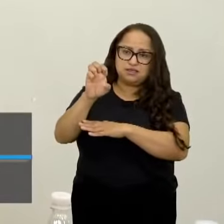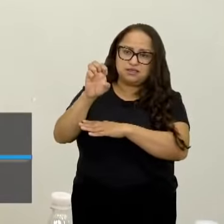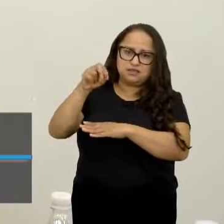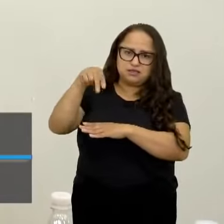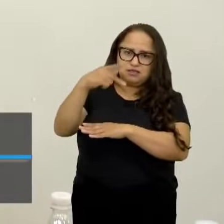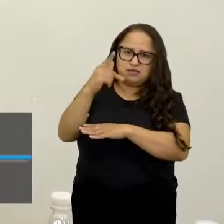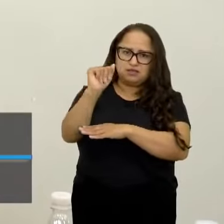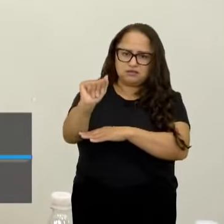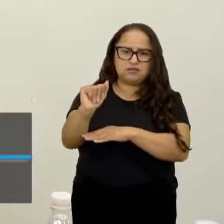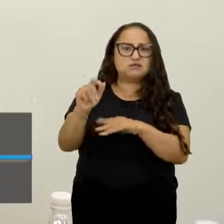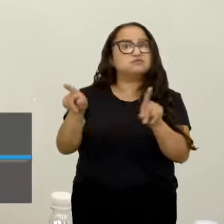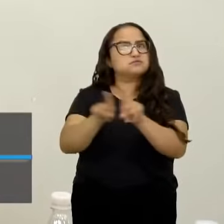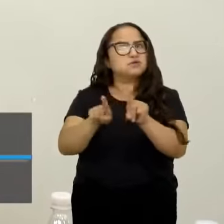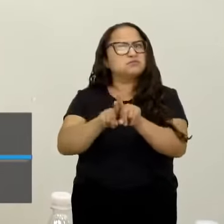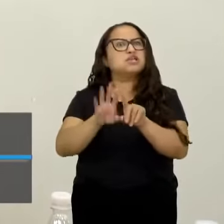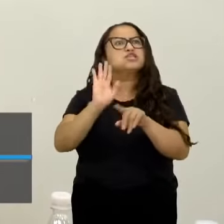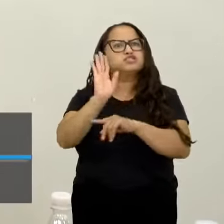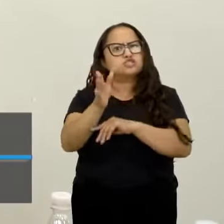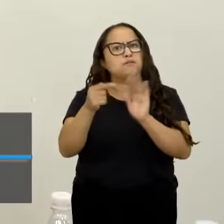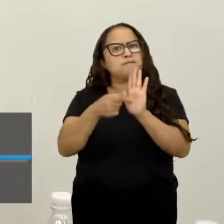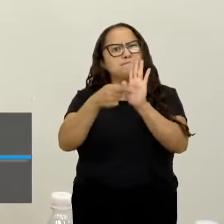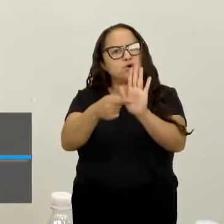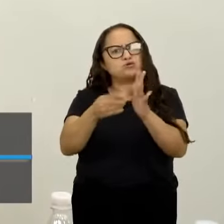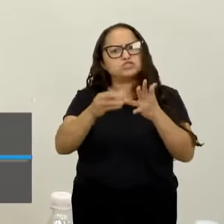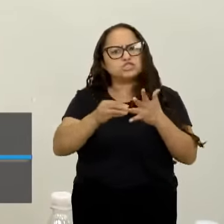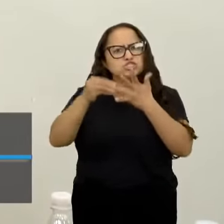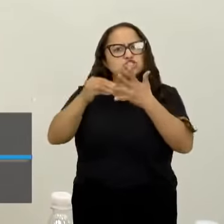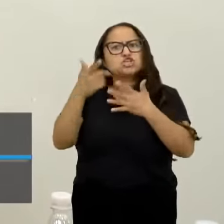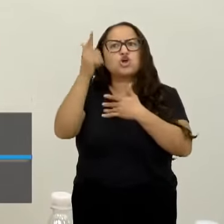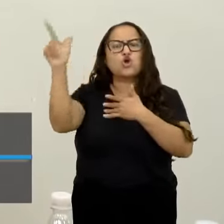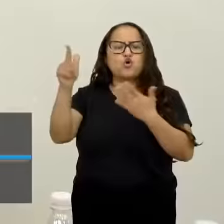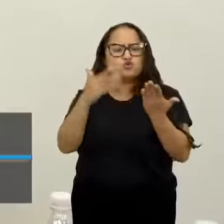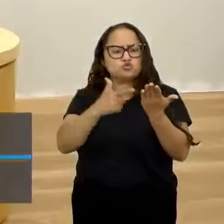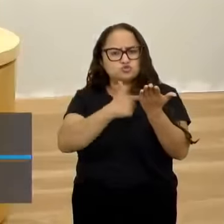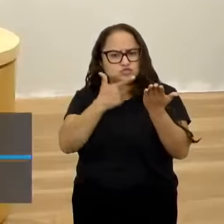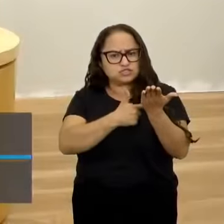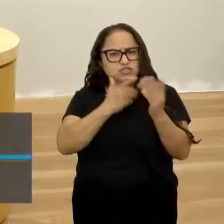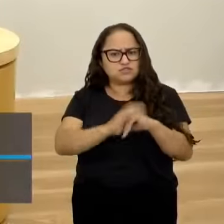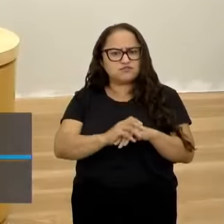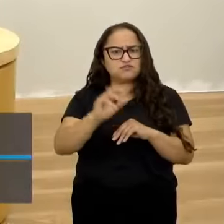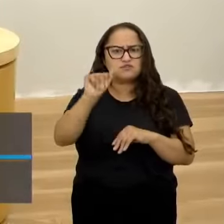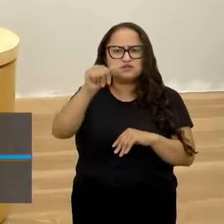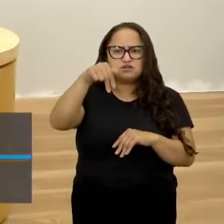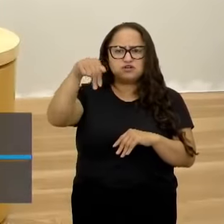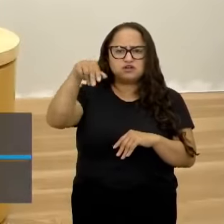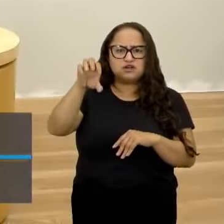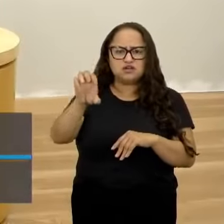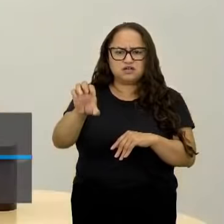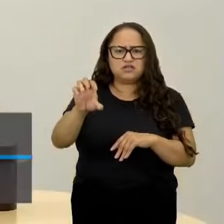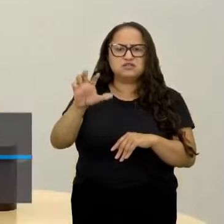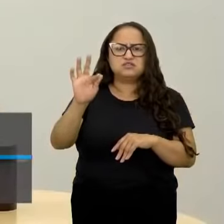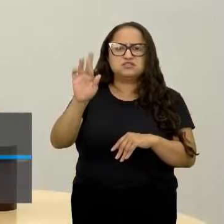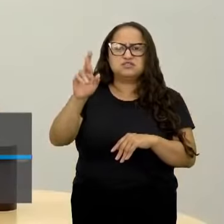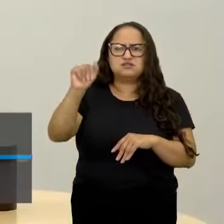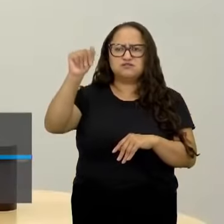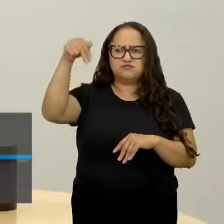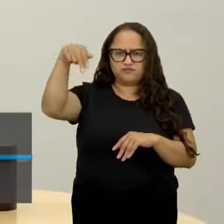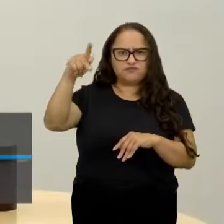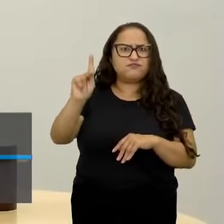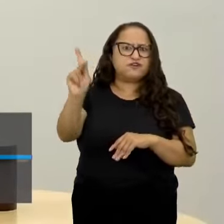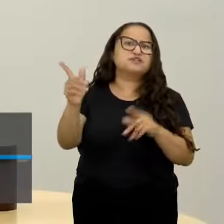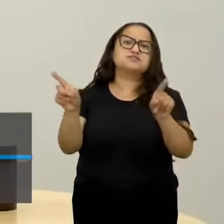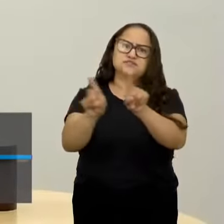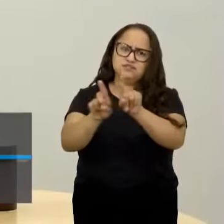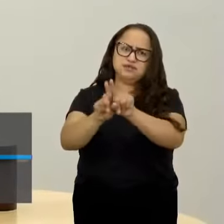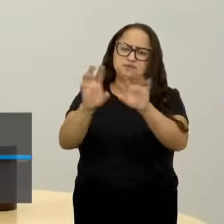linda coloca cita outras fontes outros livros então ele faz essa comparação que é interessante ele falou do livro O Menino do Pijama Listrado mas atrelou